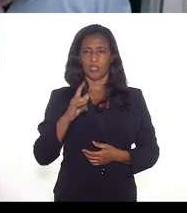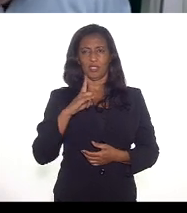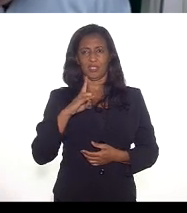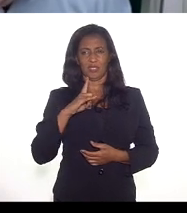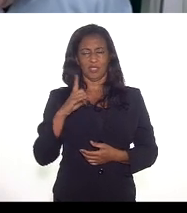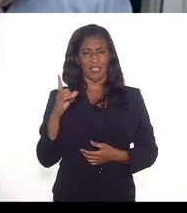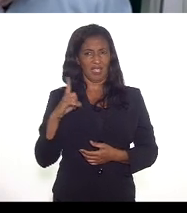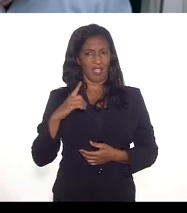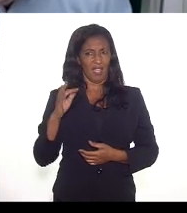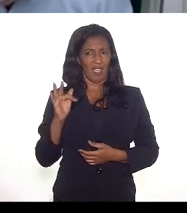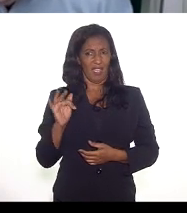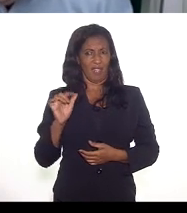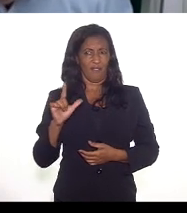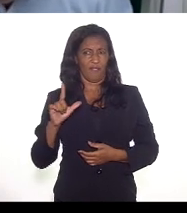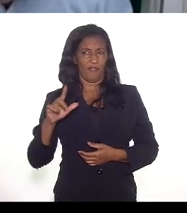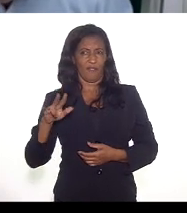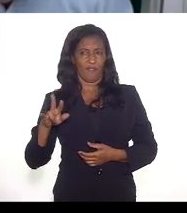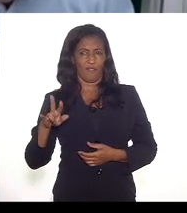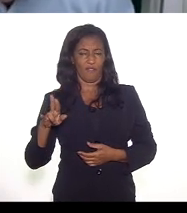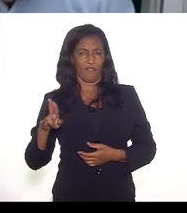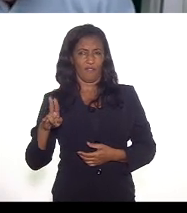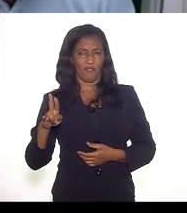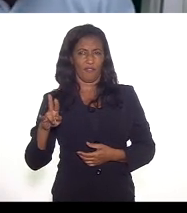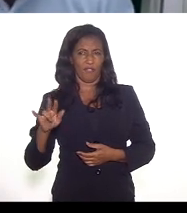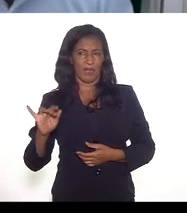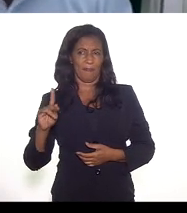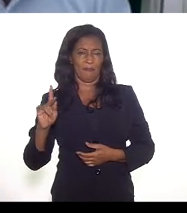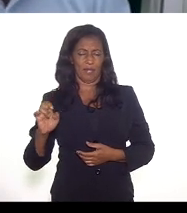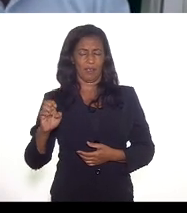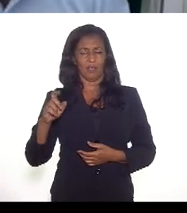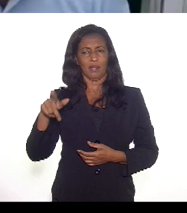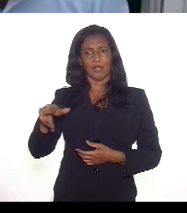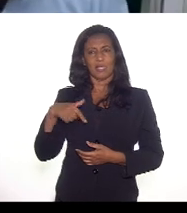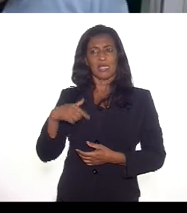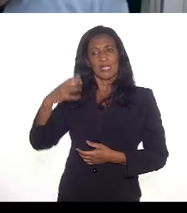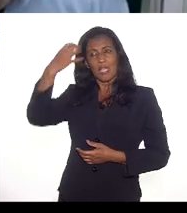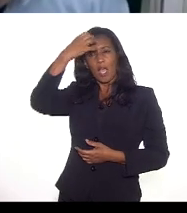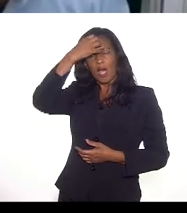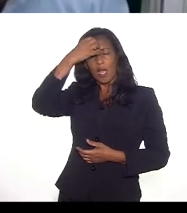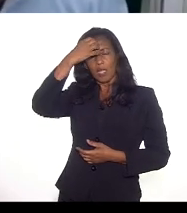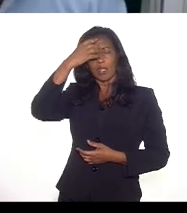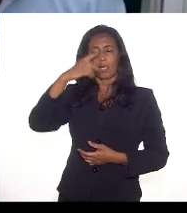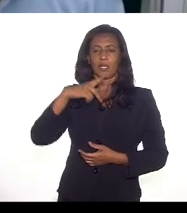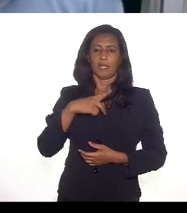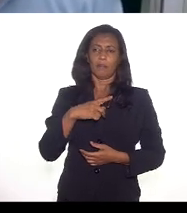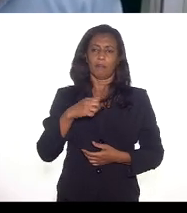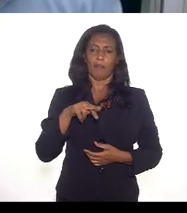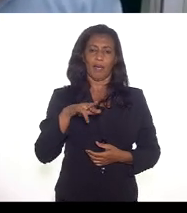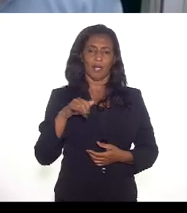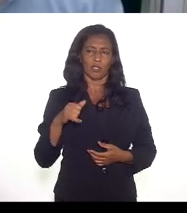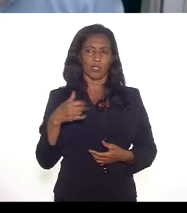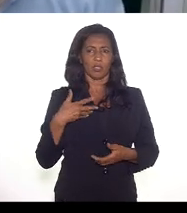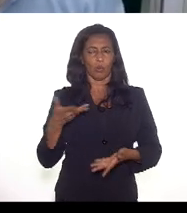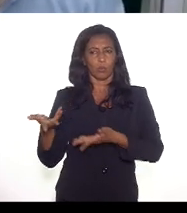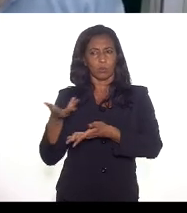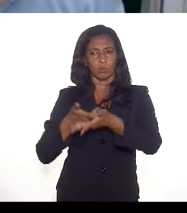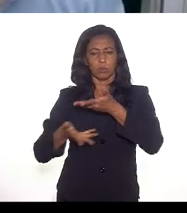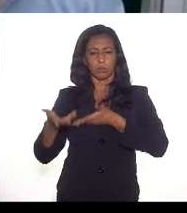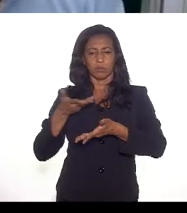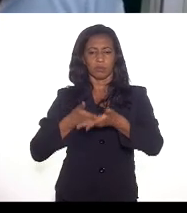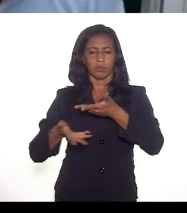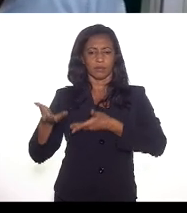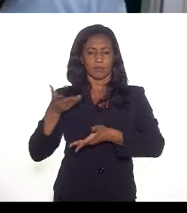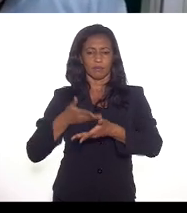de José Cláudio. Se hoje Angra dos Reis e Paraty fazem parte de um